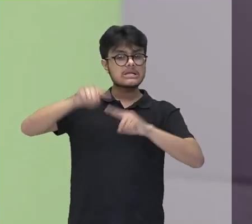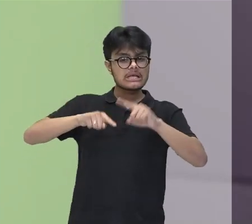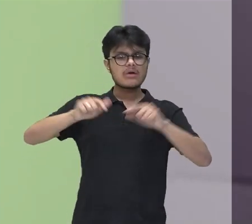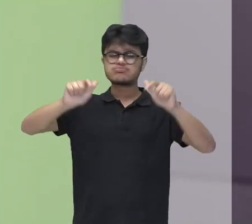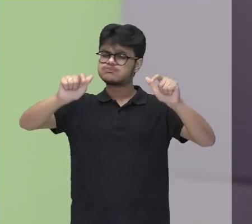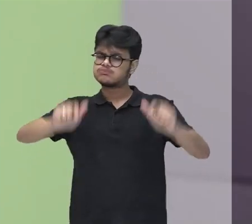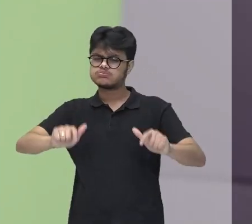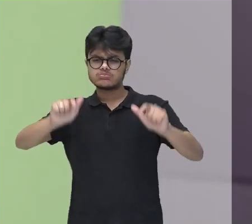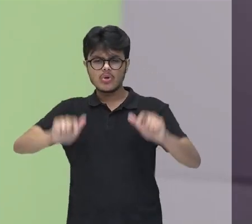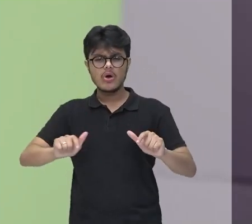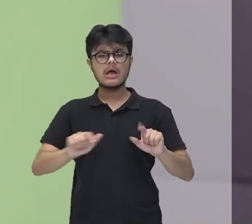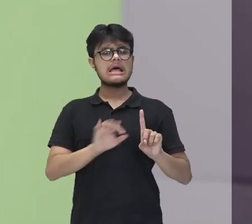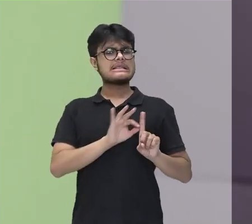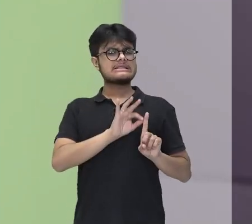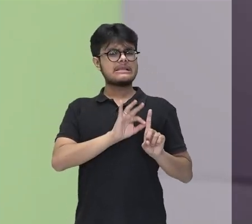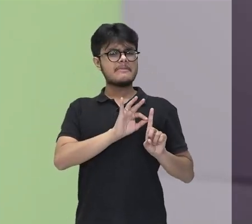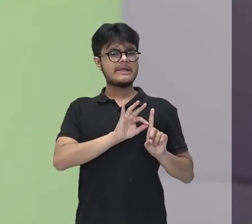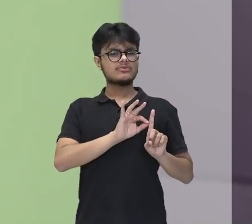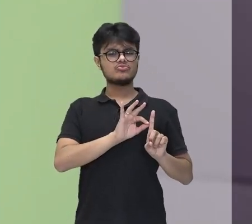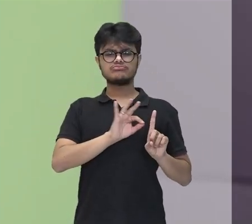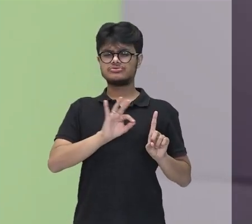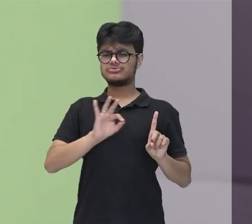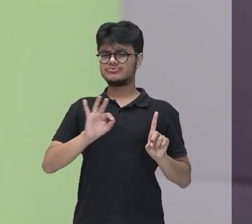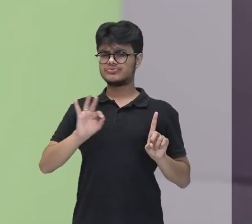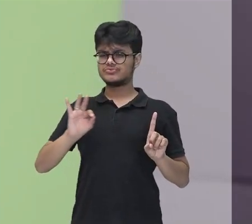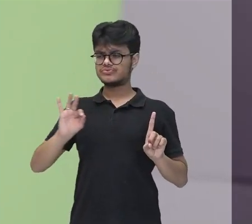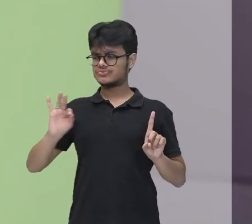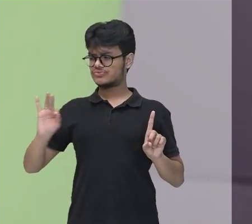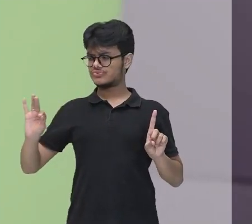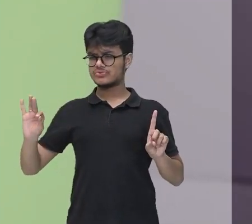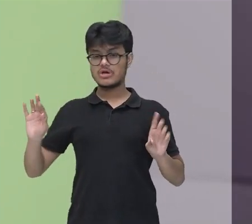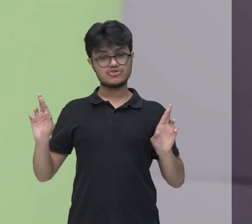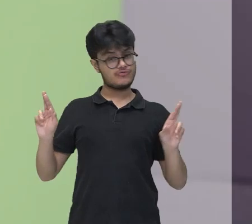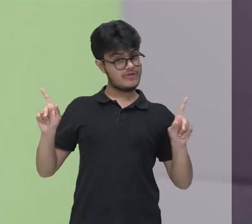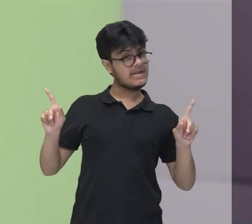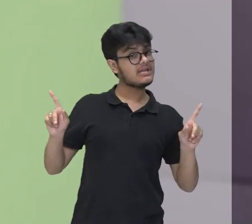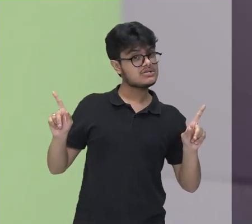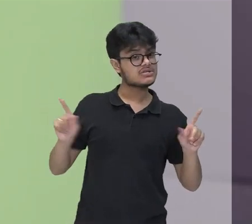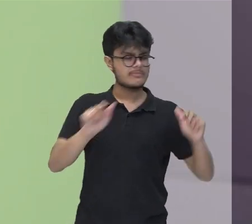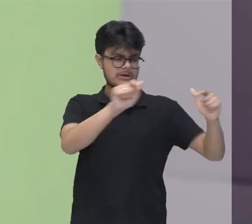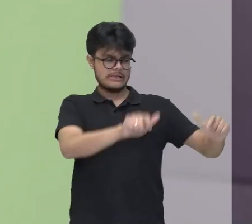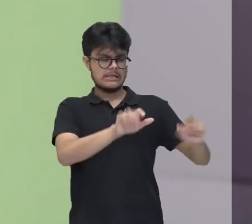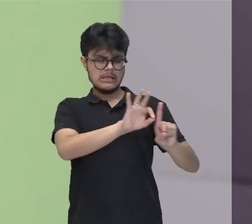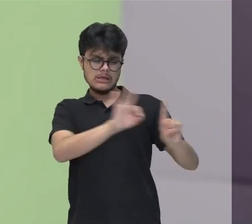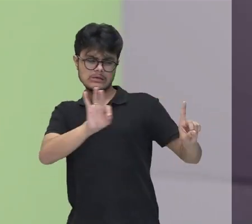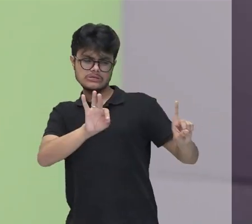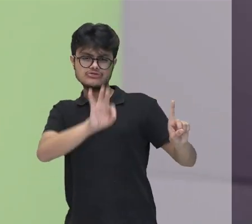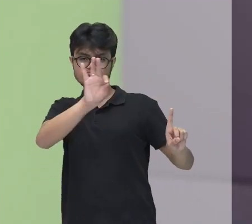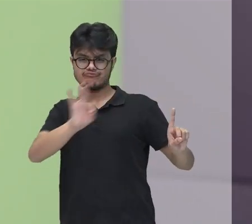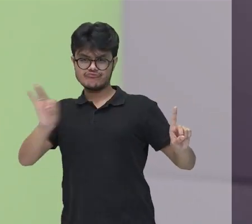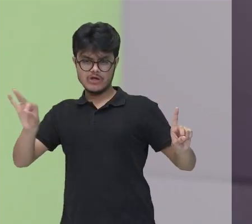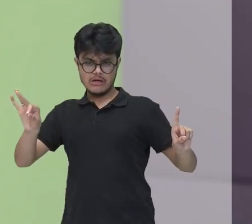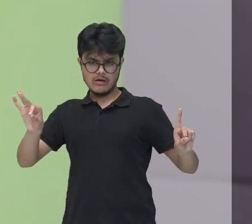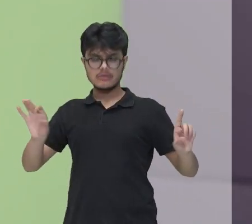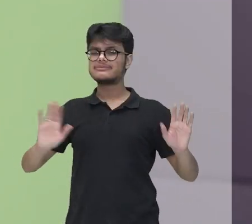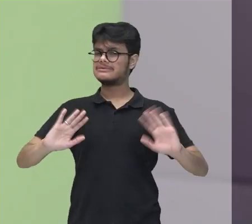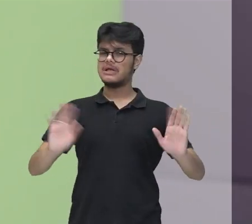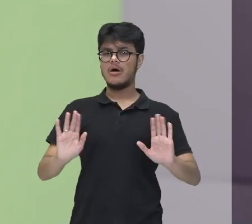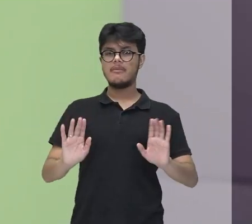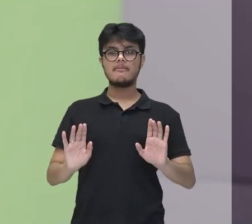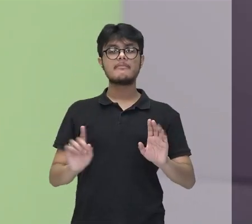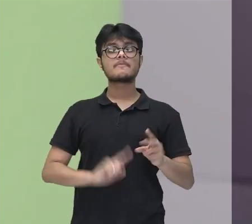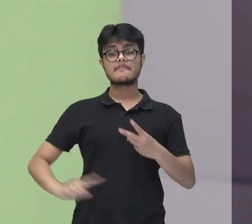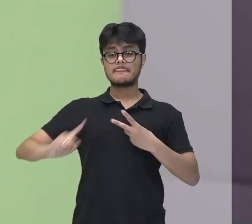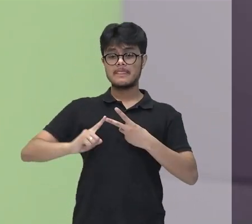ambiente, que estavam com temperaturas diferentes, né, essas moléculas em diferentes formas